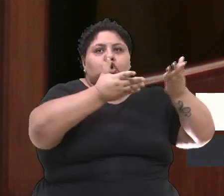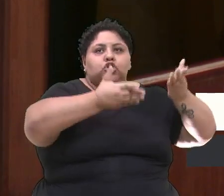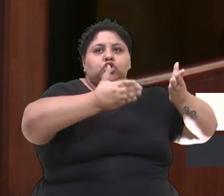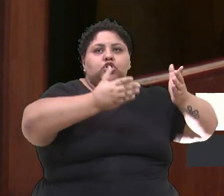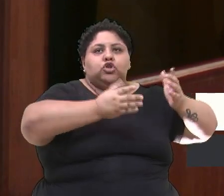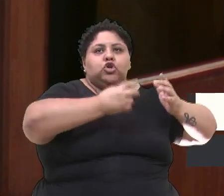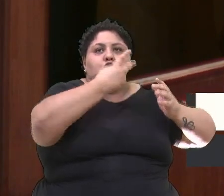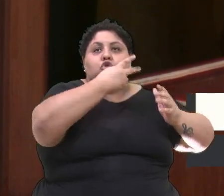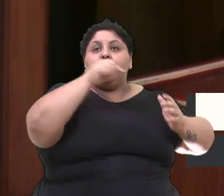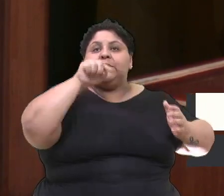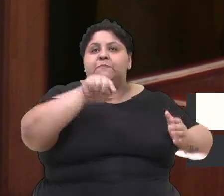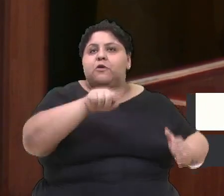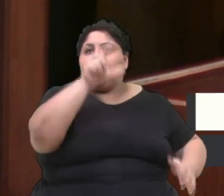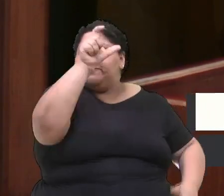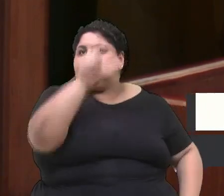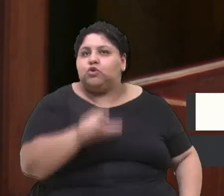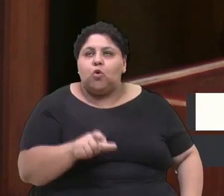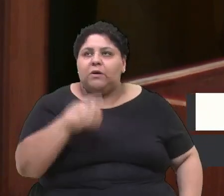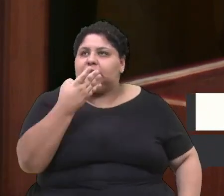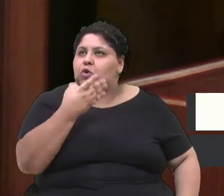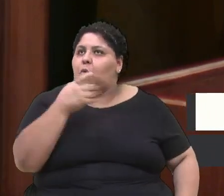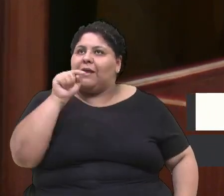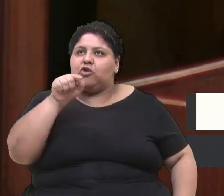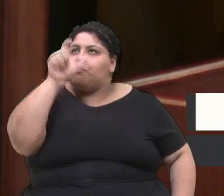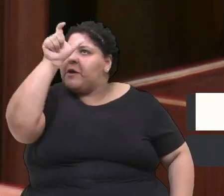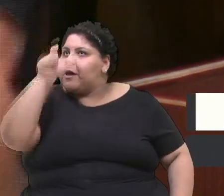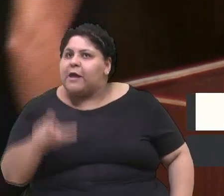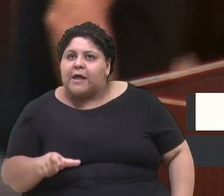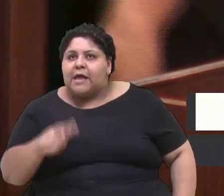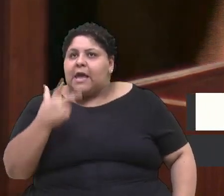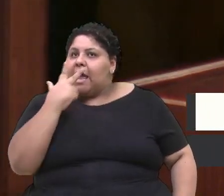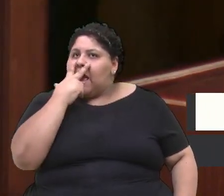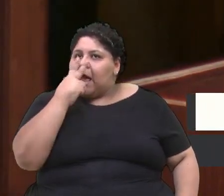2.000 pessoas, 4.000 pessoas, é uma cidade,